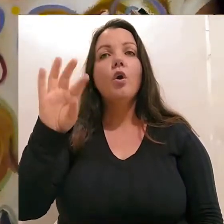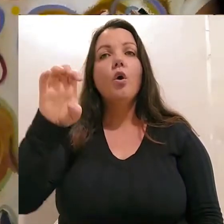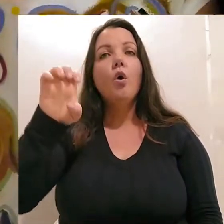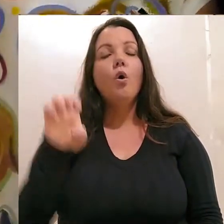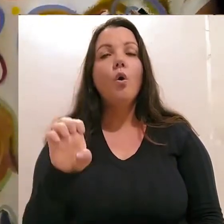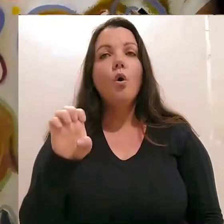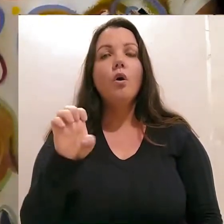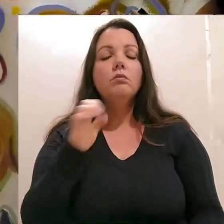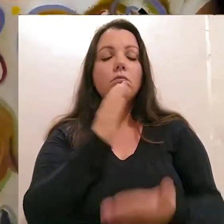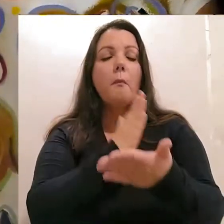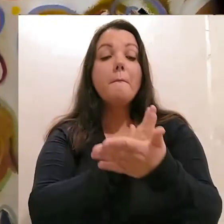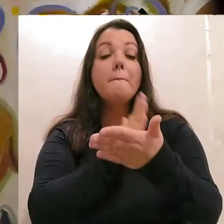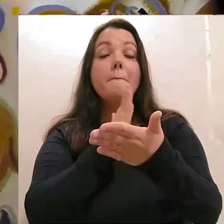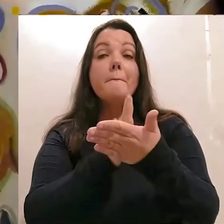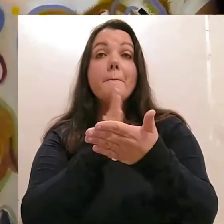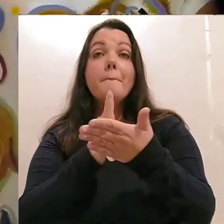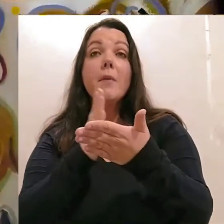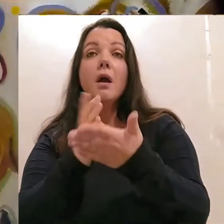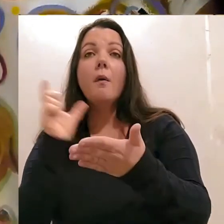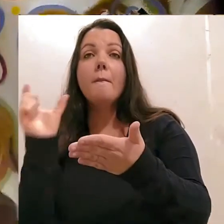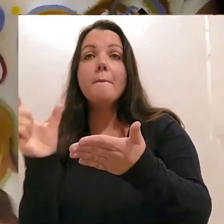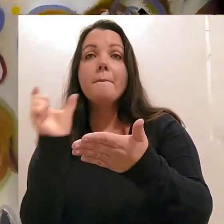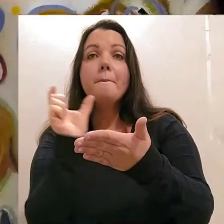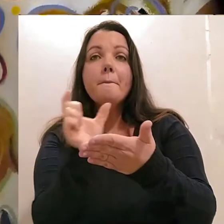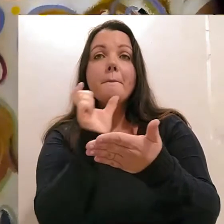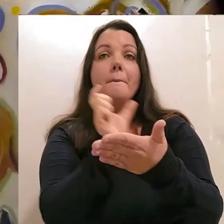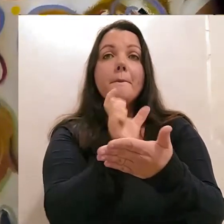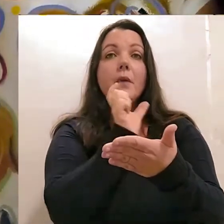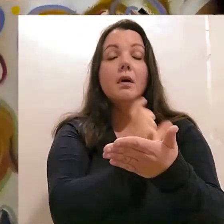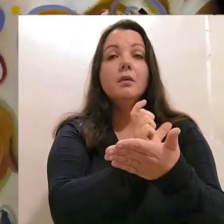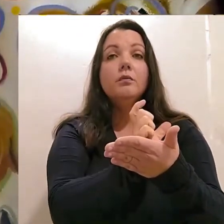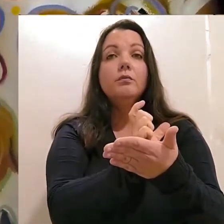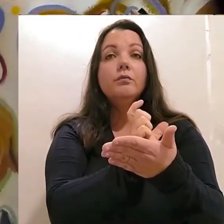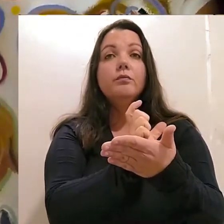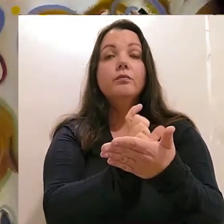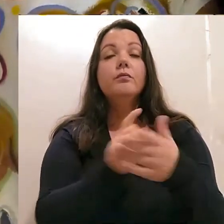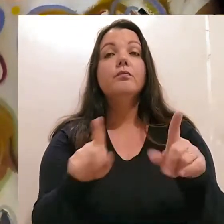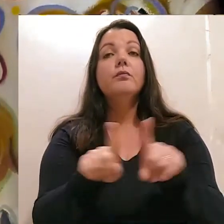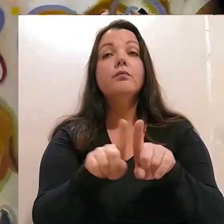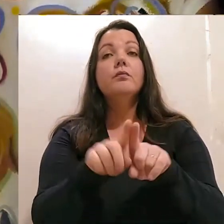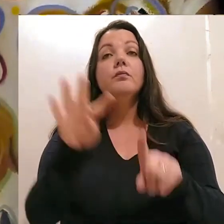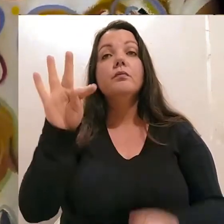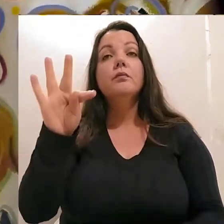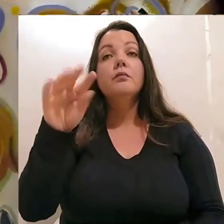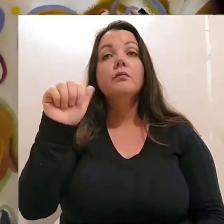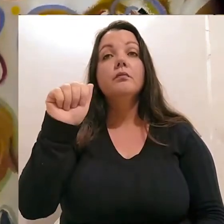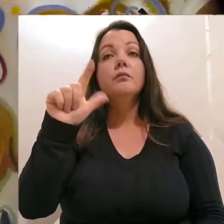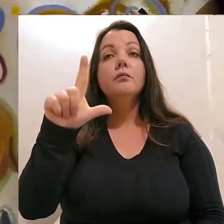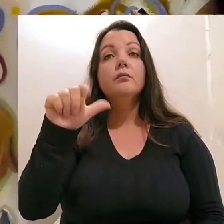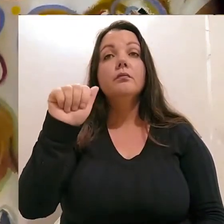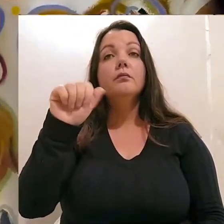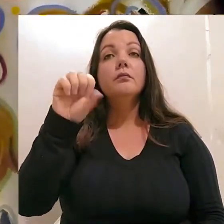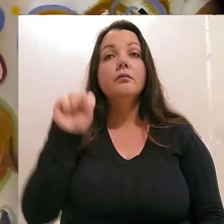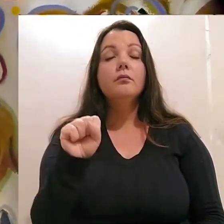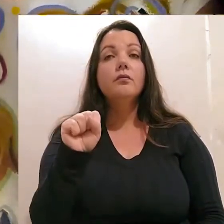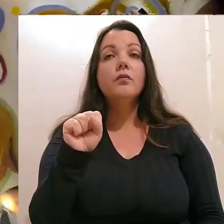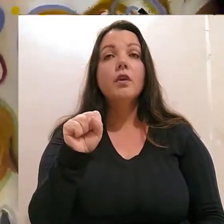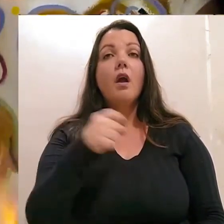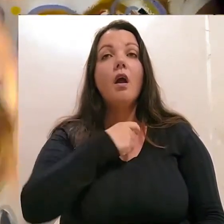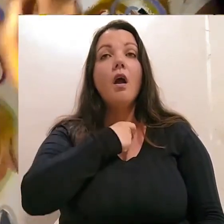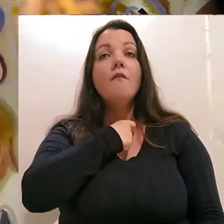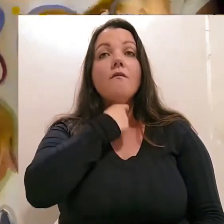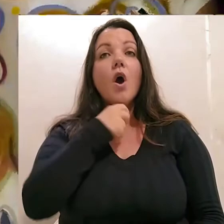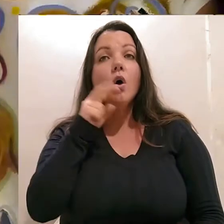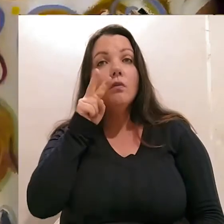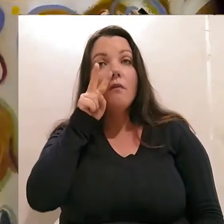só em algum alguns pedaços ali no meio de uma de uma palavra né e as palavras né o rei inteiros